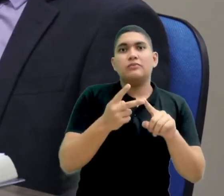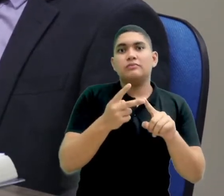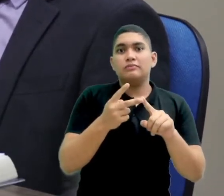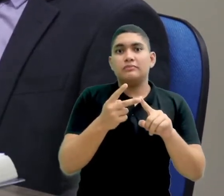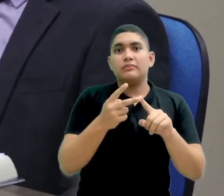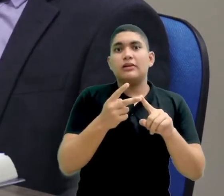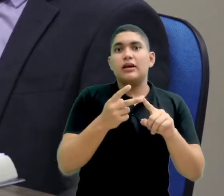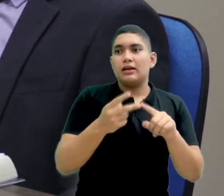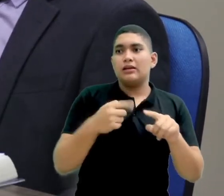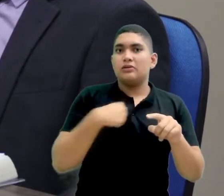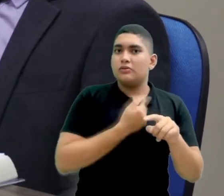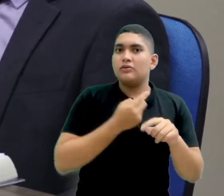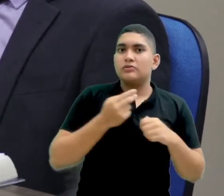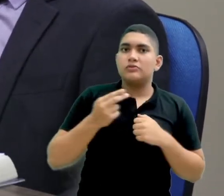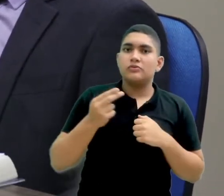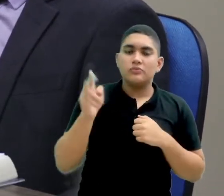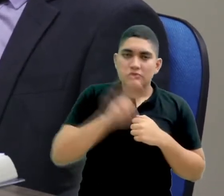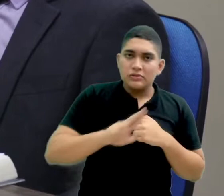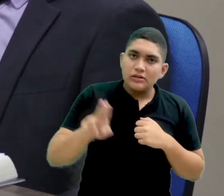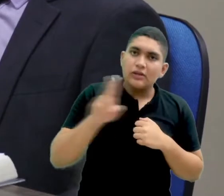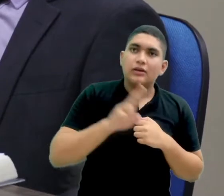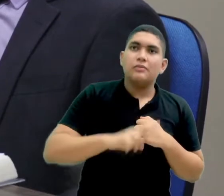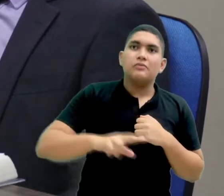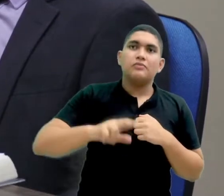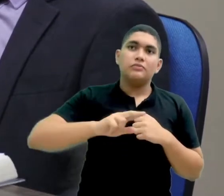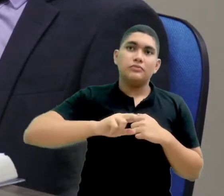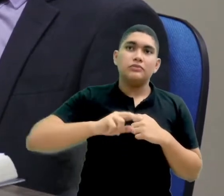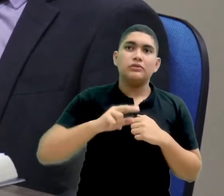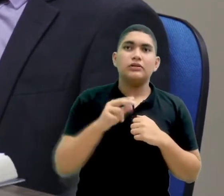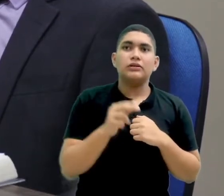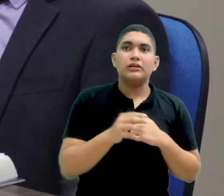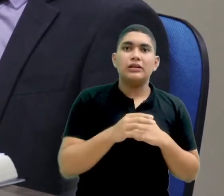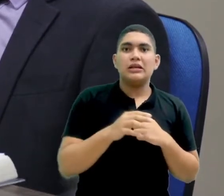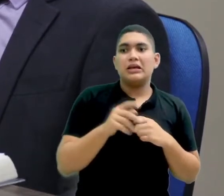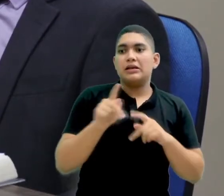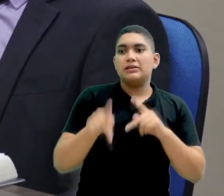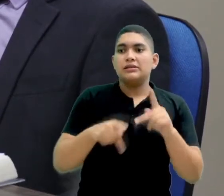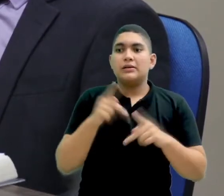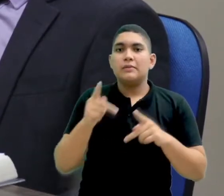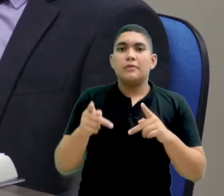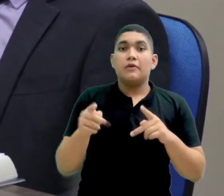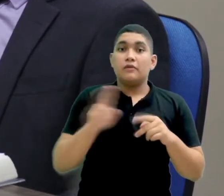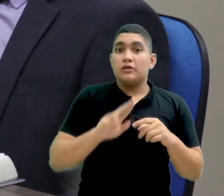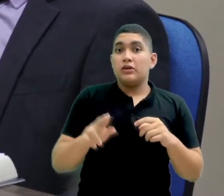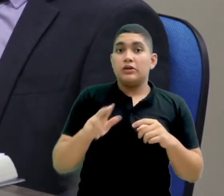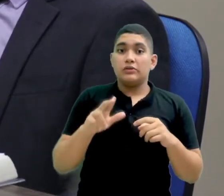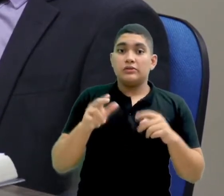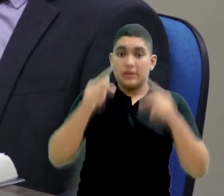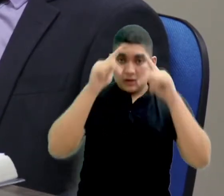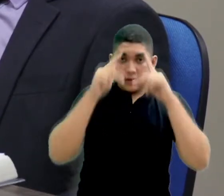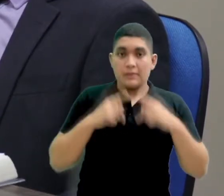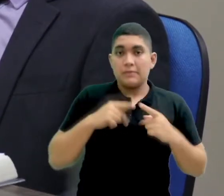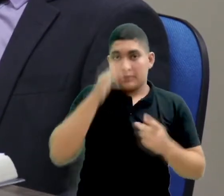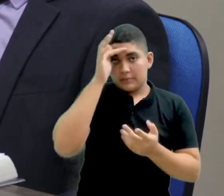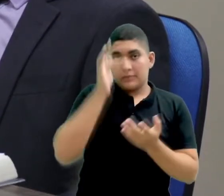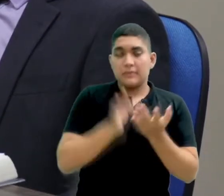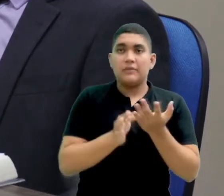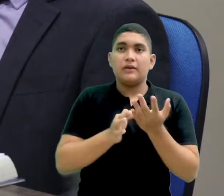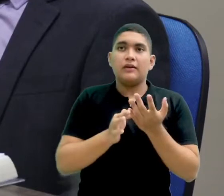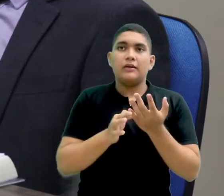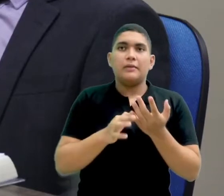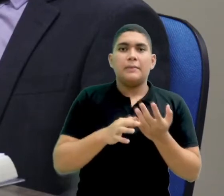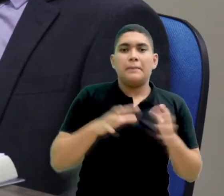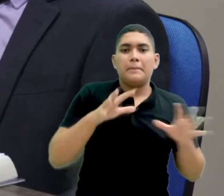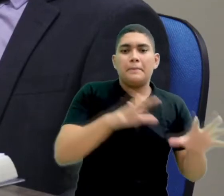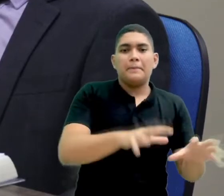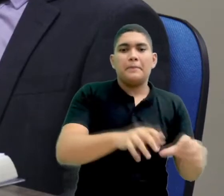quando os antinomistas dizem que não é preciso seguir a lei, eles pegam os 10 mandamentos,